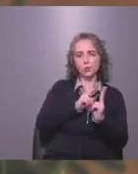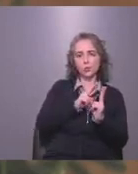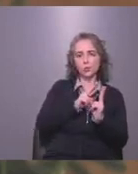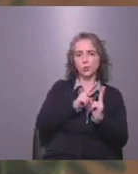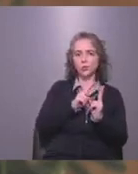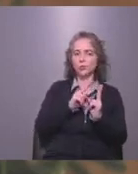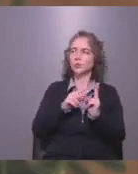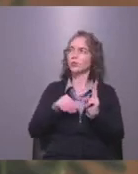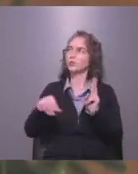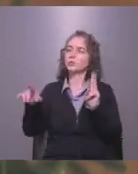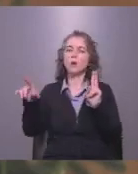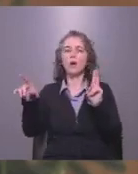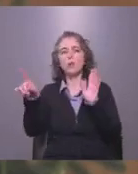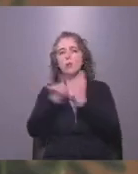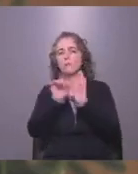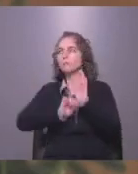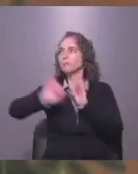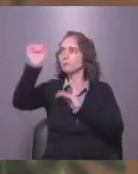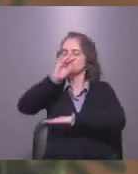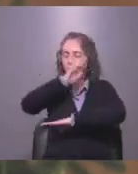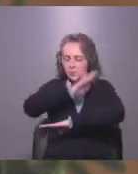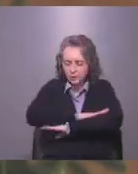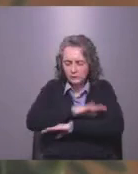pela Palavra de Deus.